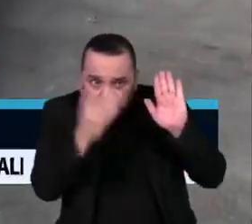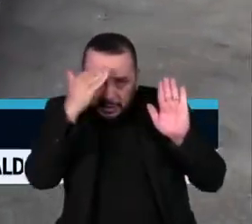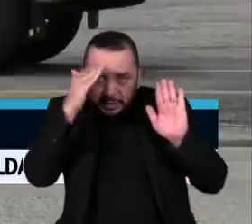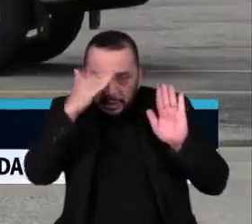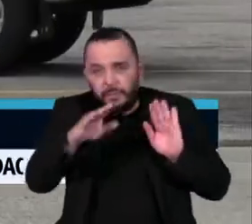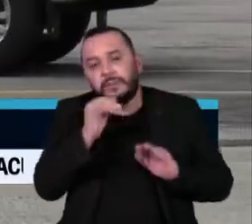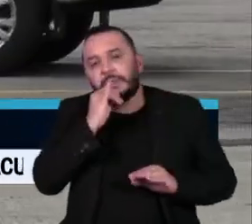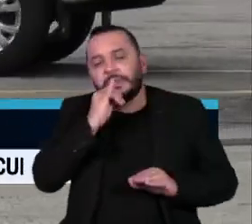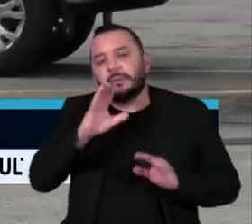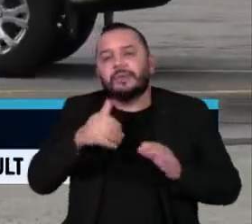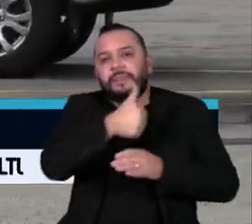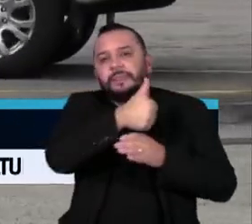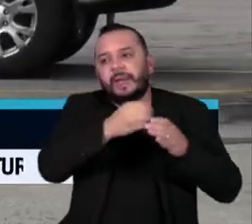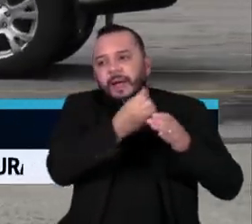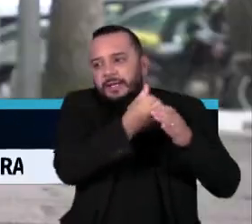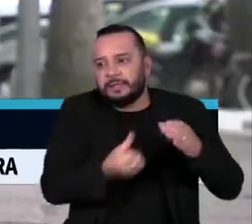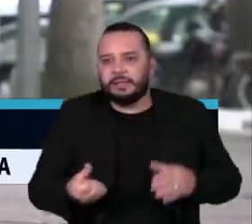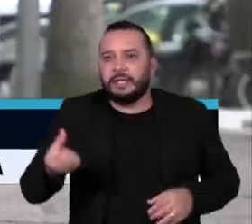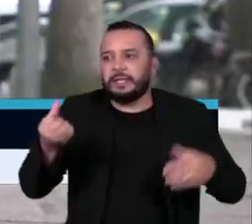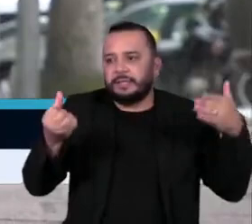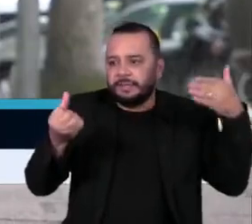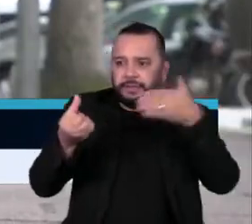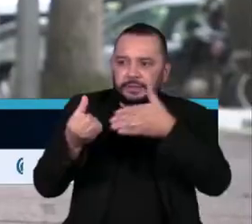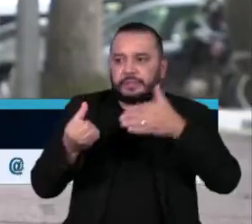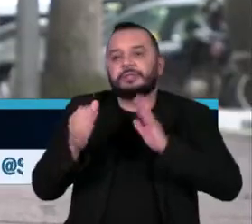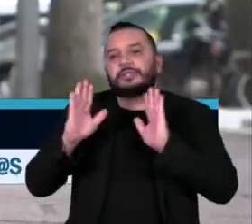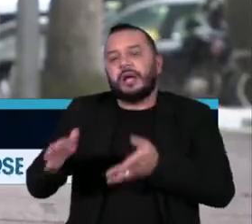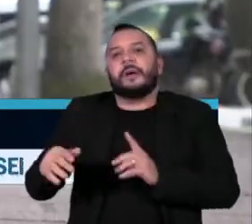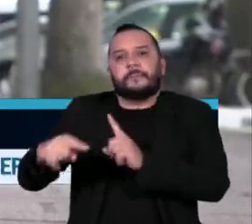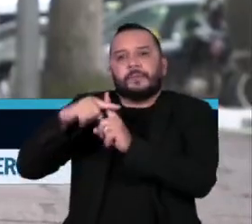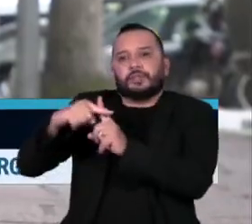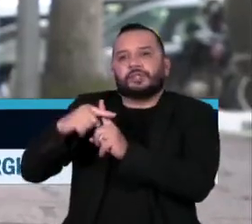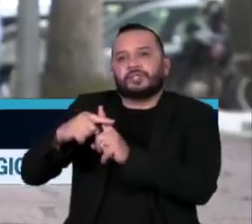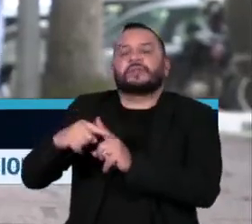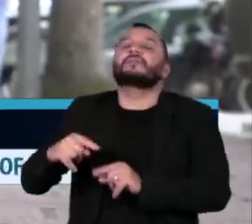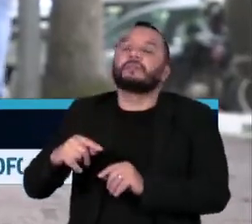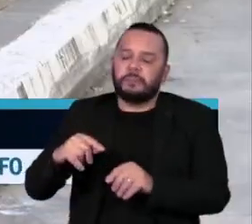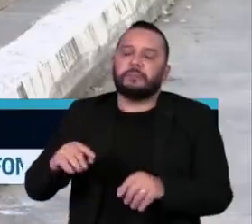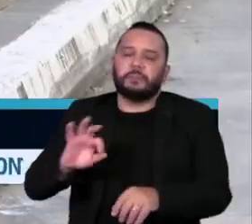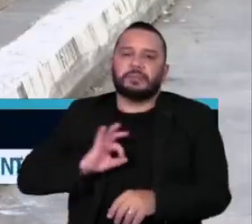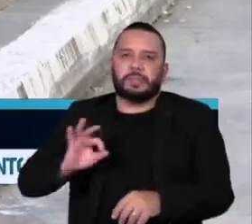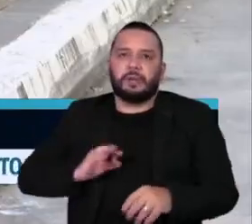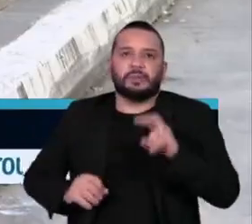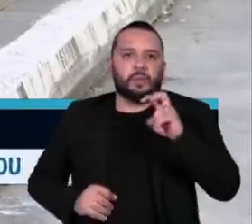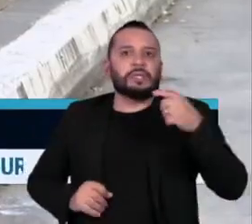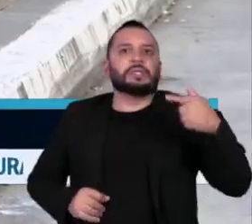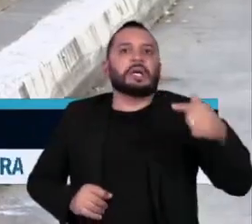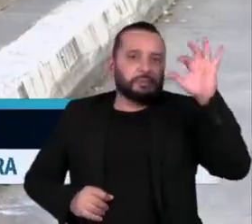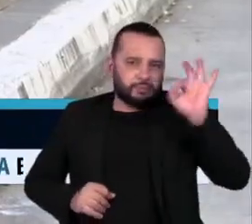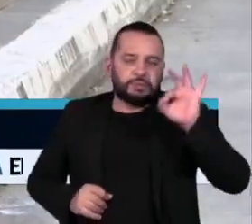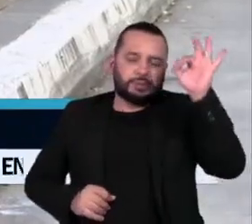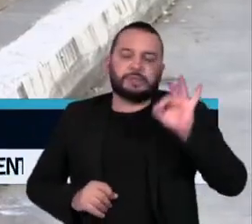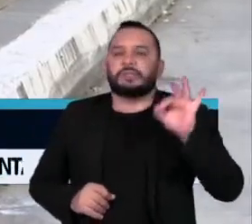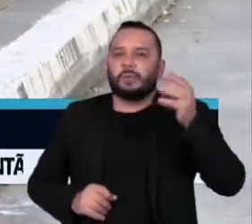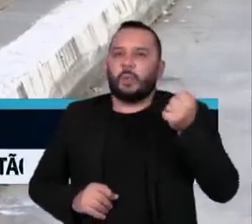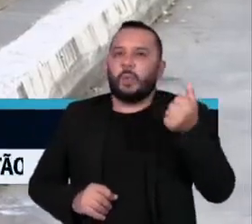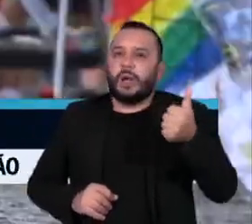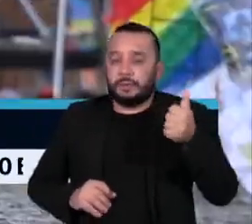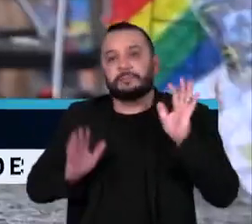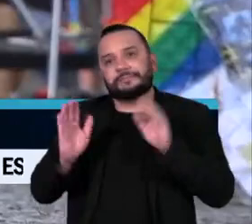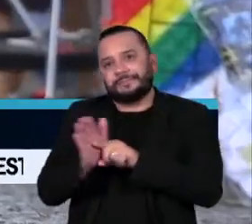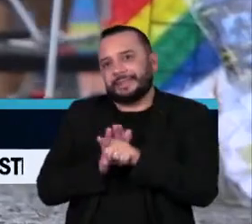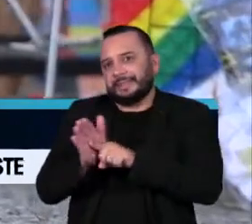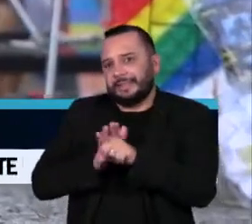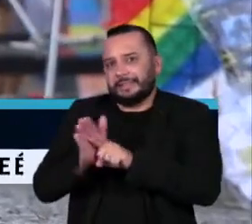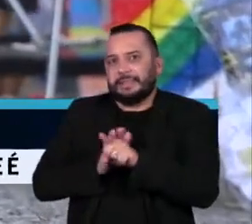imagem positiva das forças policiais. Quase 57% da população, de acordo com uma pesquisa feita no início do mês,